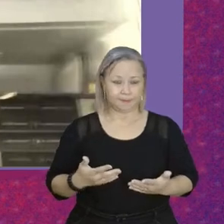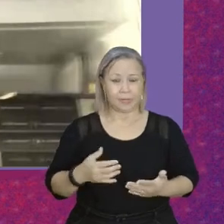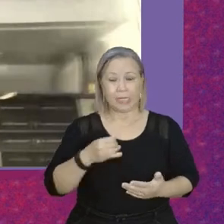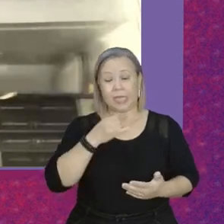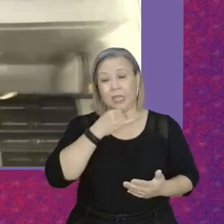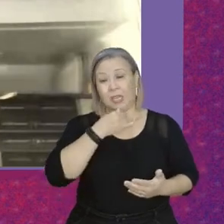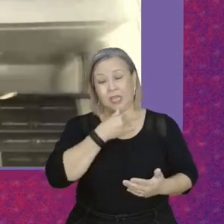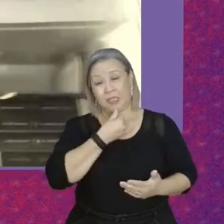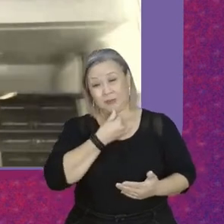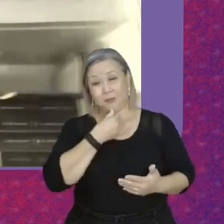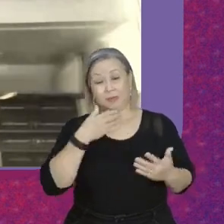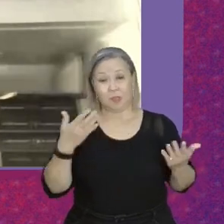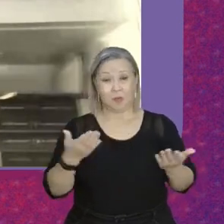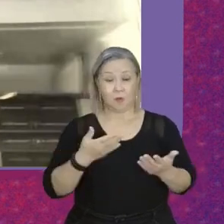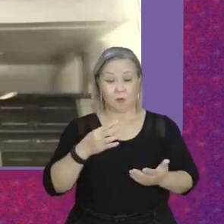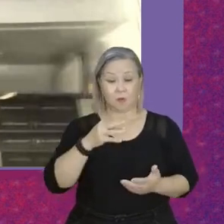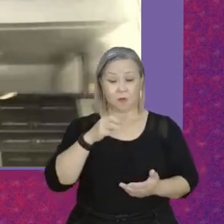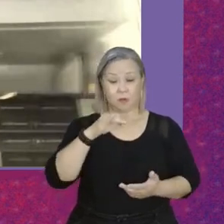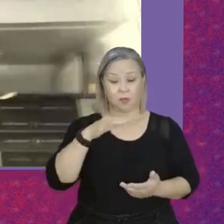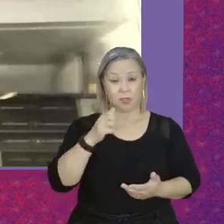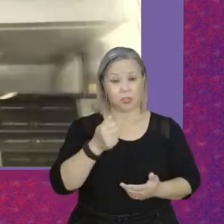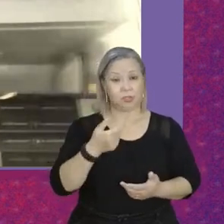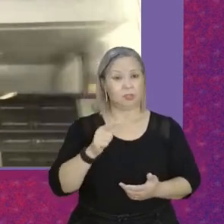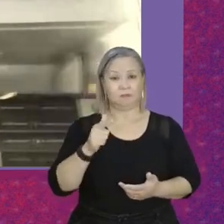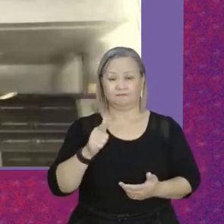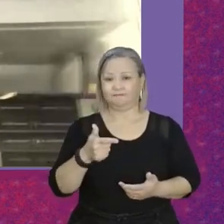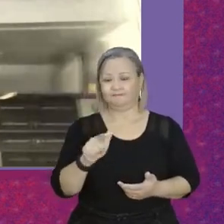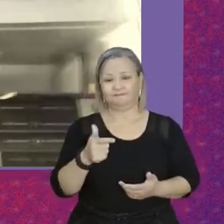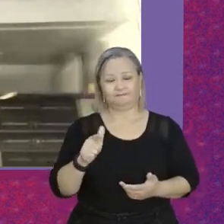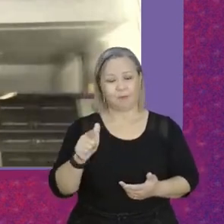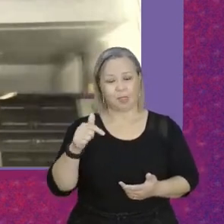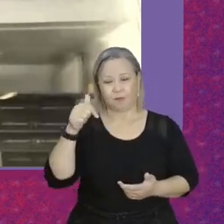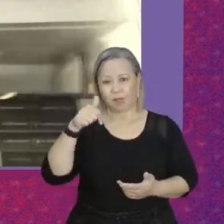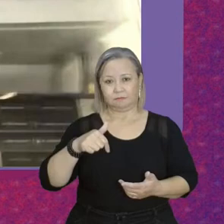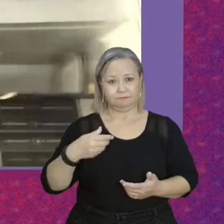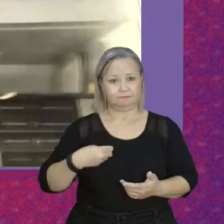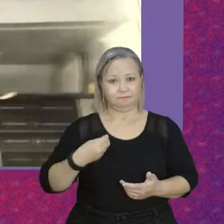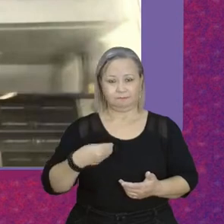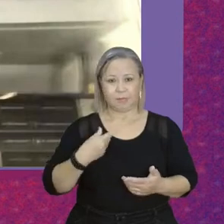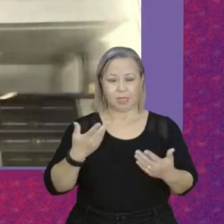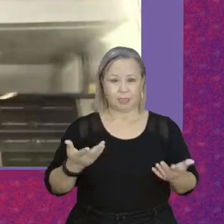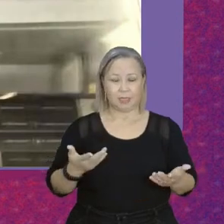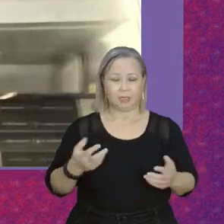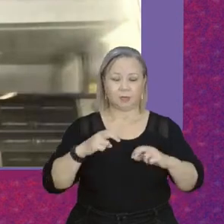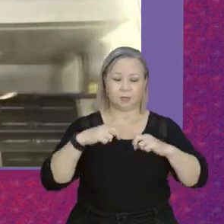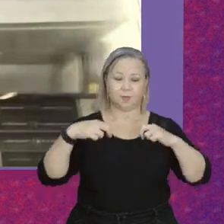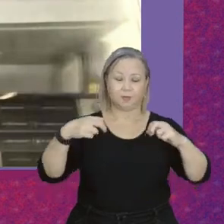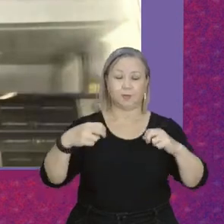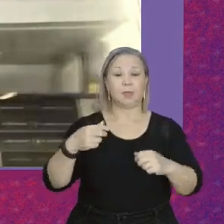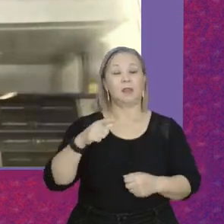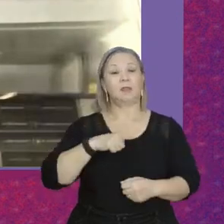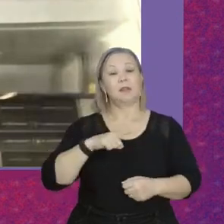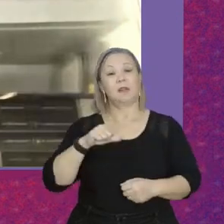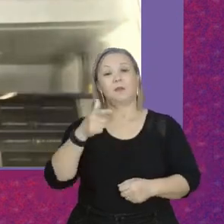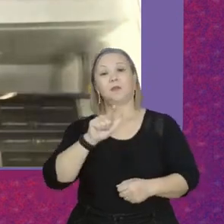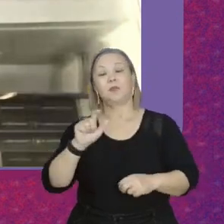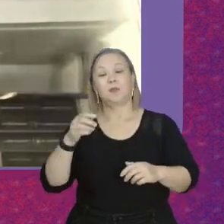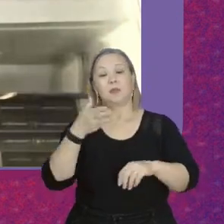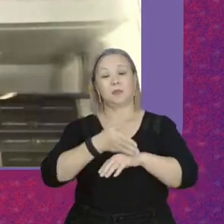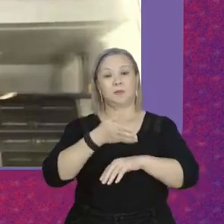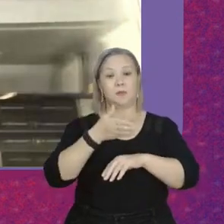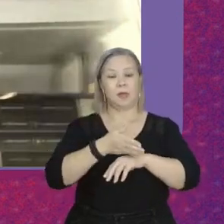Infelizmente, hoje a Tica não poderá estar conosco nessa roda, então teremos as outras participantes da roda, que